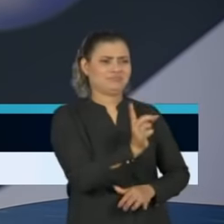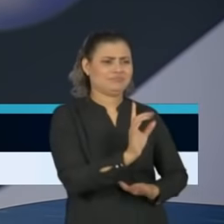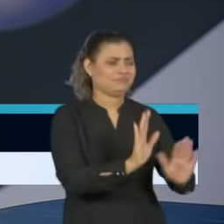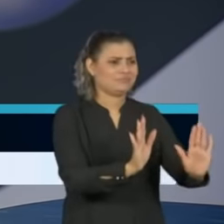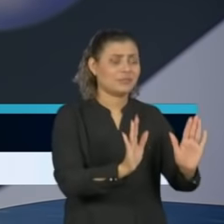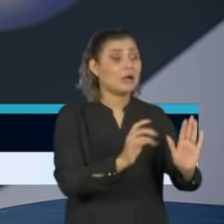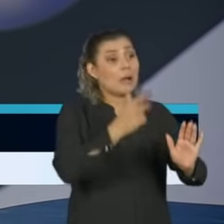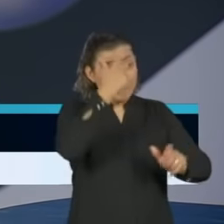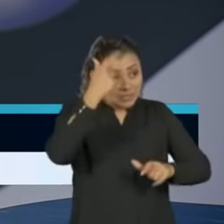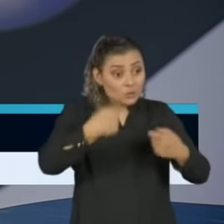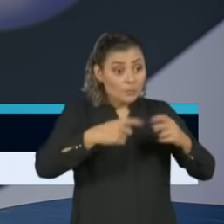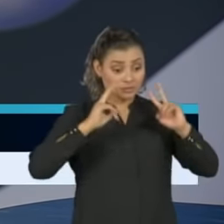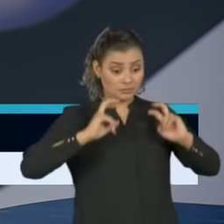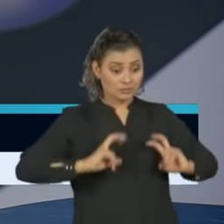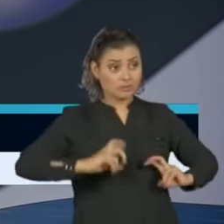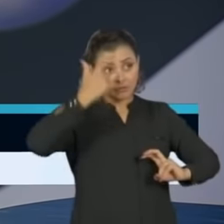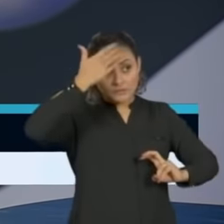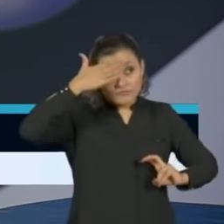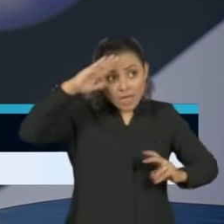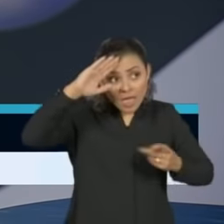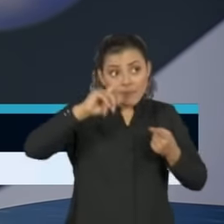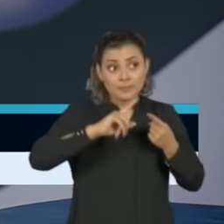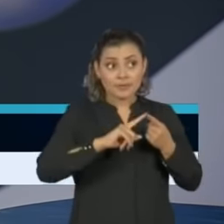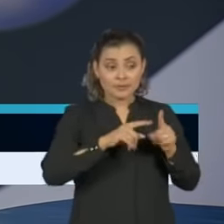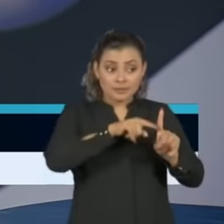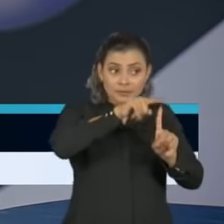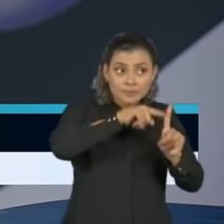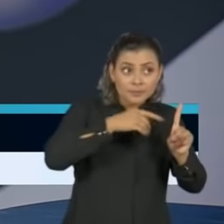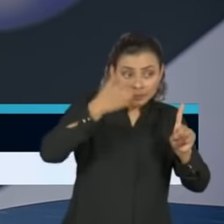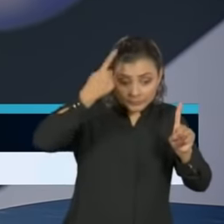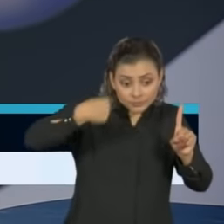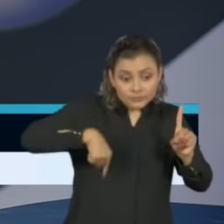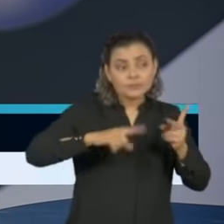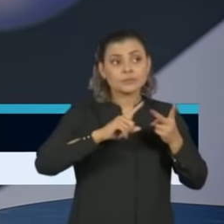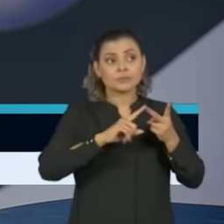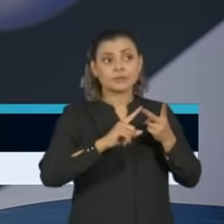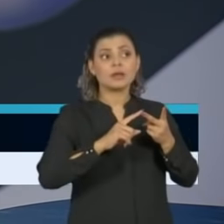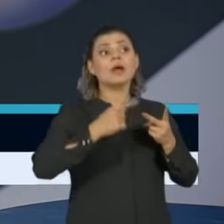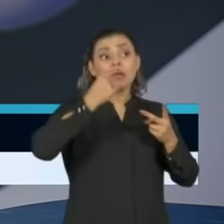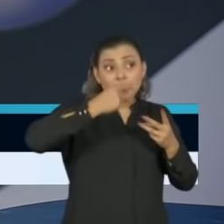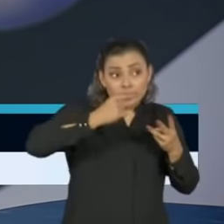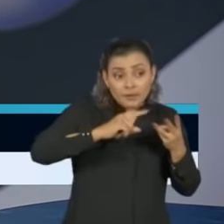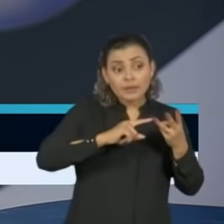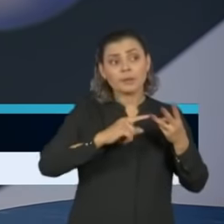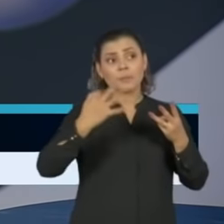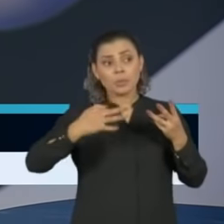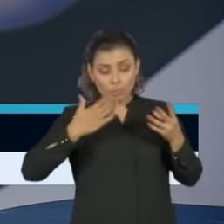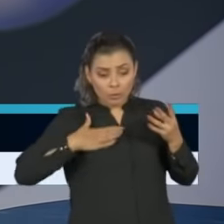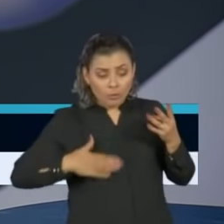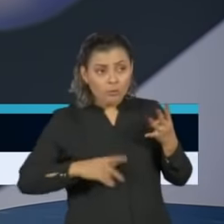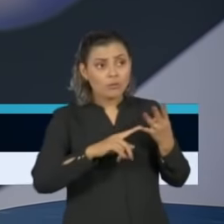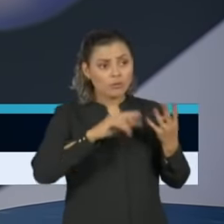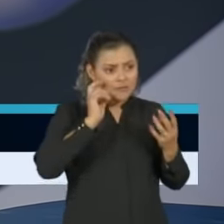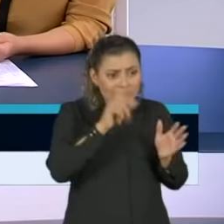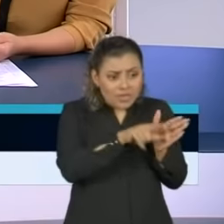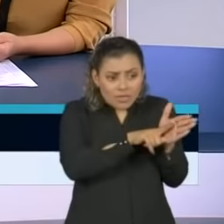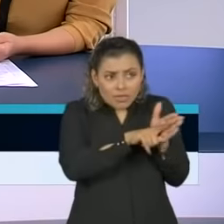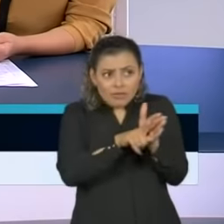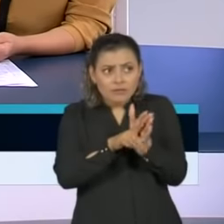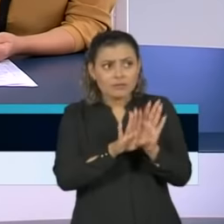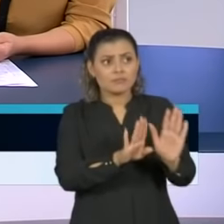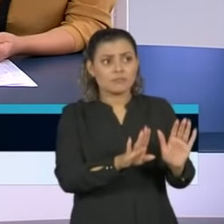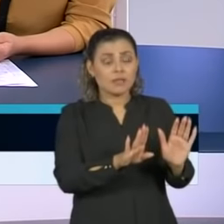Então, a pessoa tem que ter sintoma, tem que ter aspectos bem evidentes de que aquilo... E no momento que você testa essa pessoa, você pega os contatos e testa. Uhum. Com